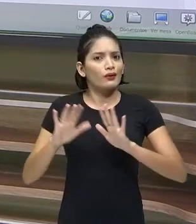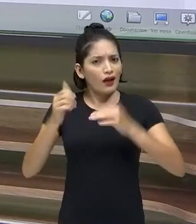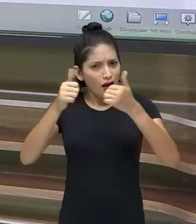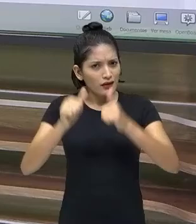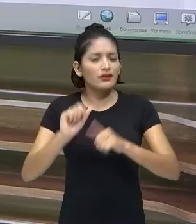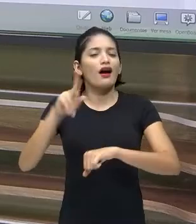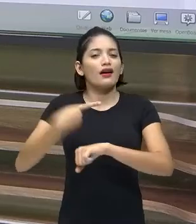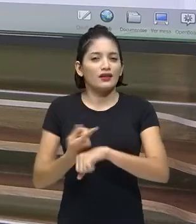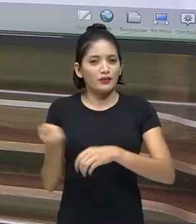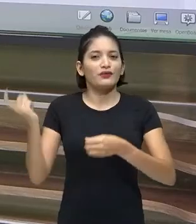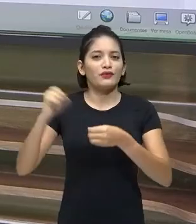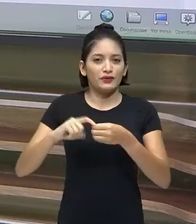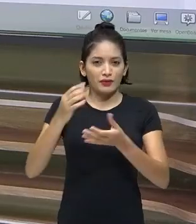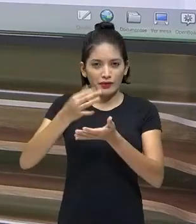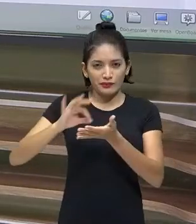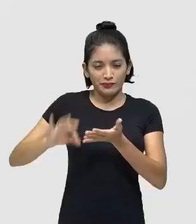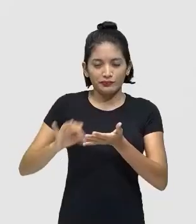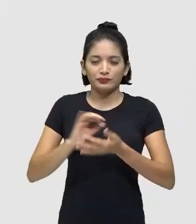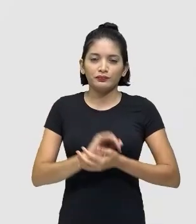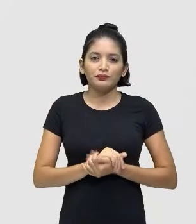análise, que daqui a pouco a gente vem para a correção.